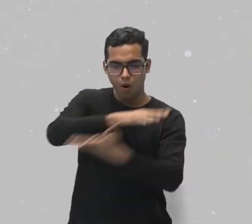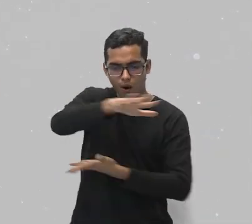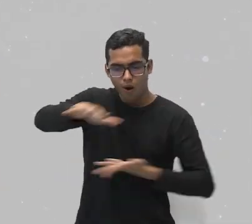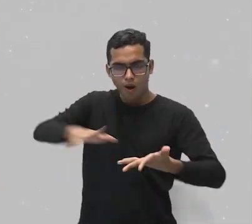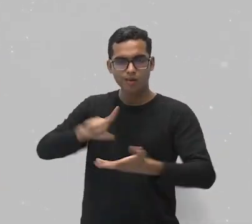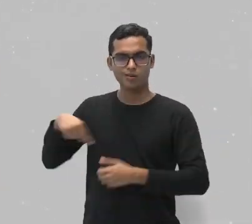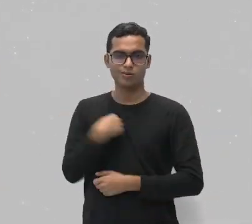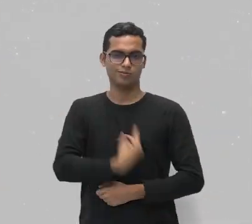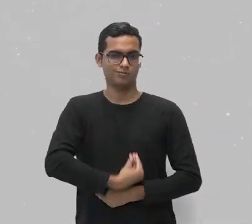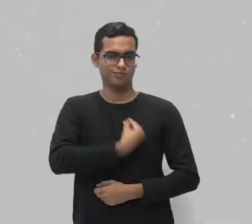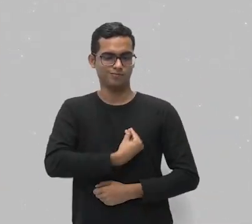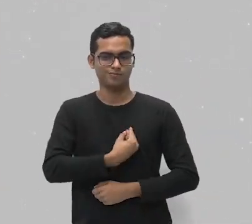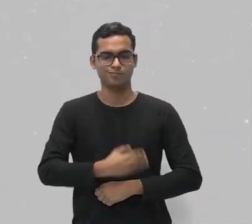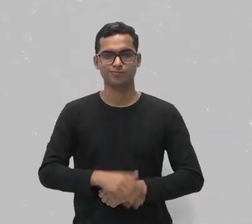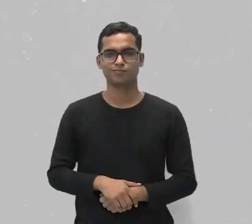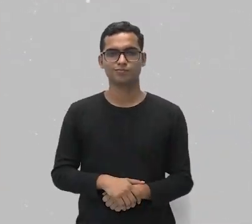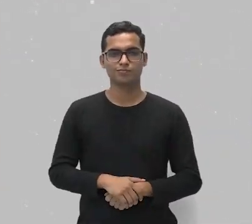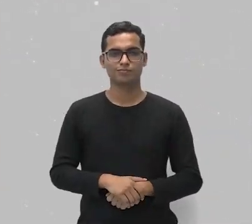habitamos.